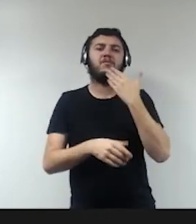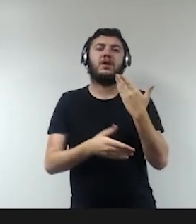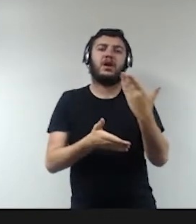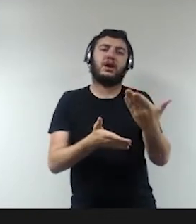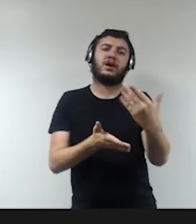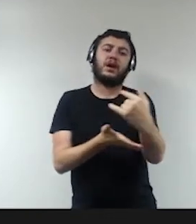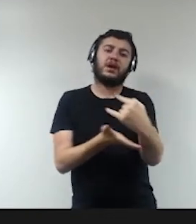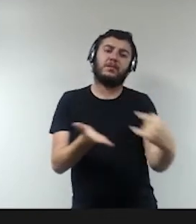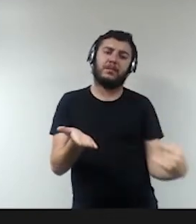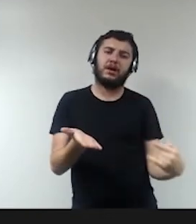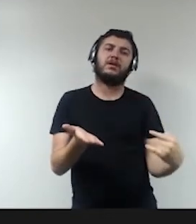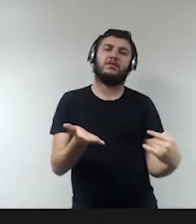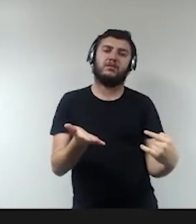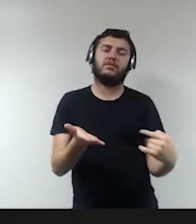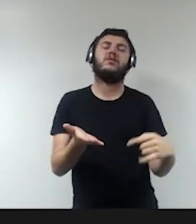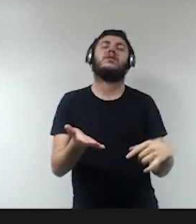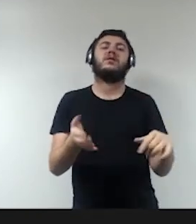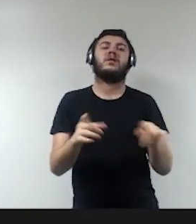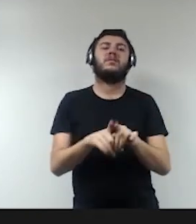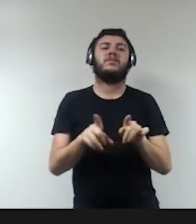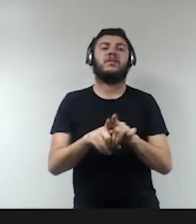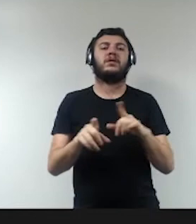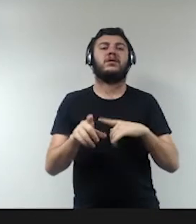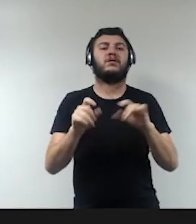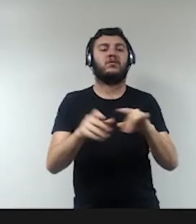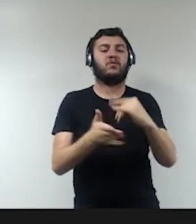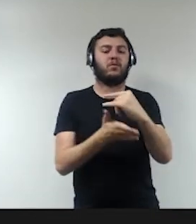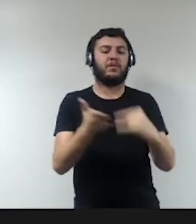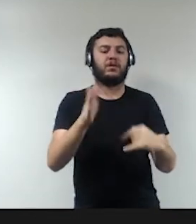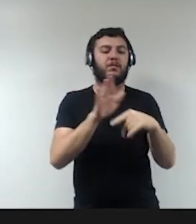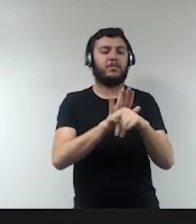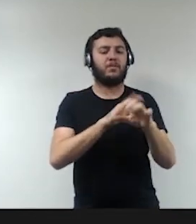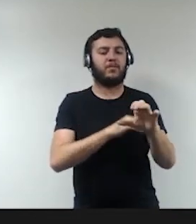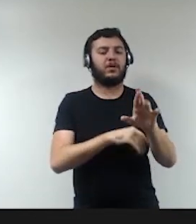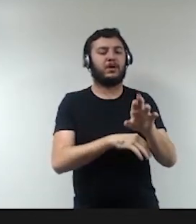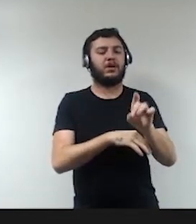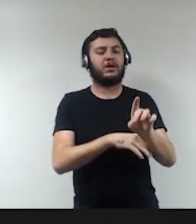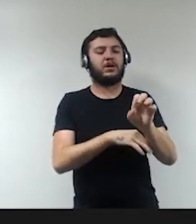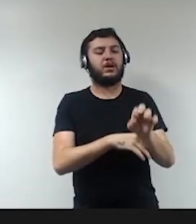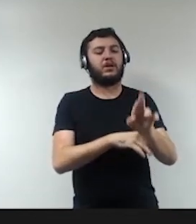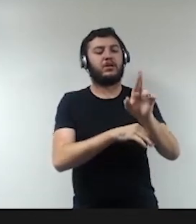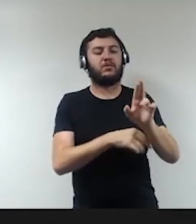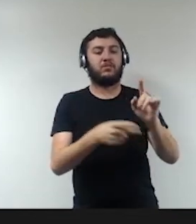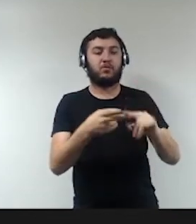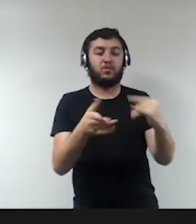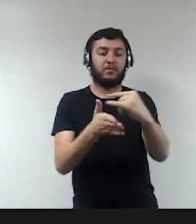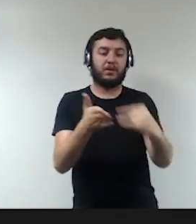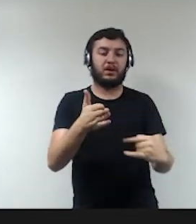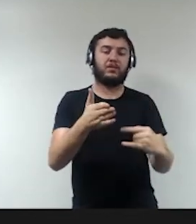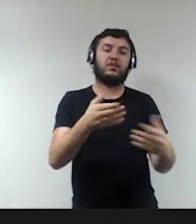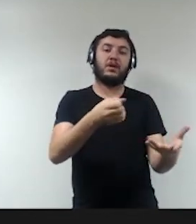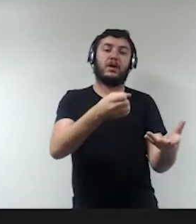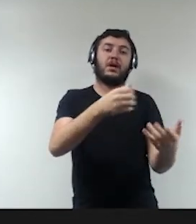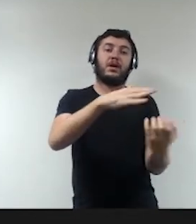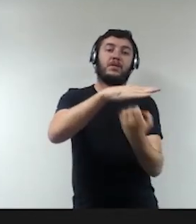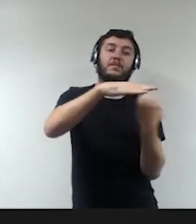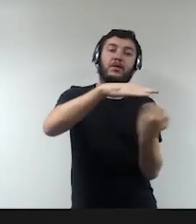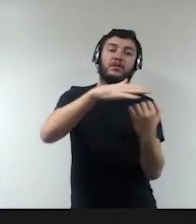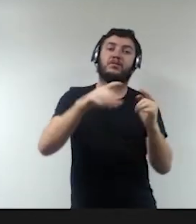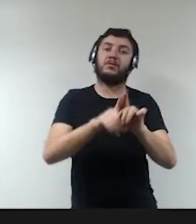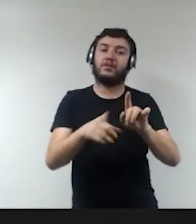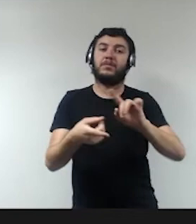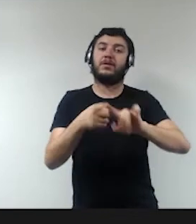advogado, com a relação dos credores, a documentação básica da empresa, preenchendo um questionário e a gente marca né?